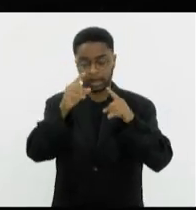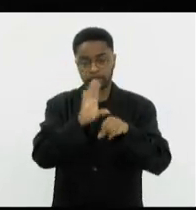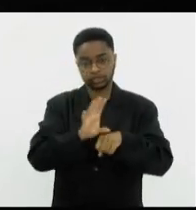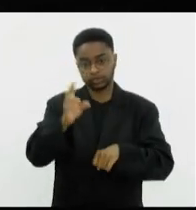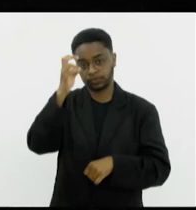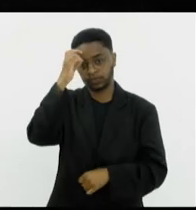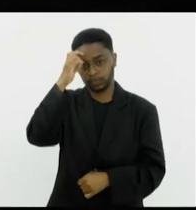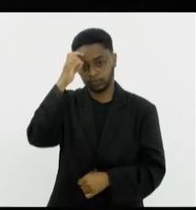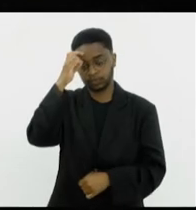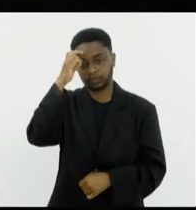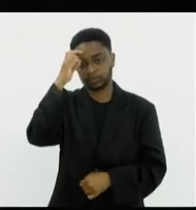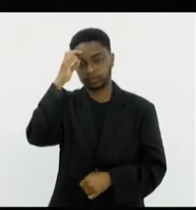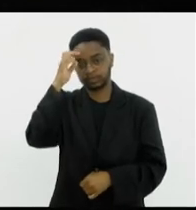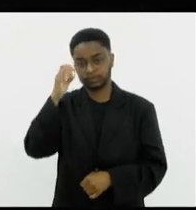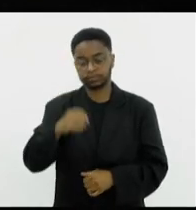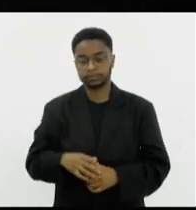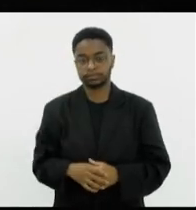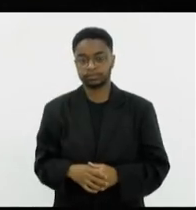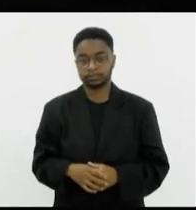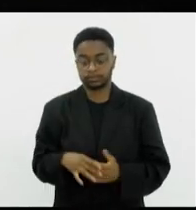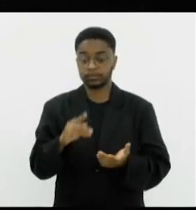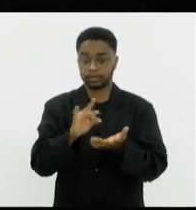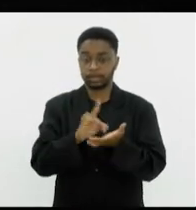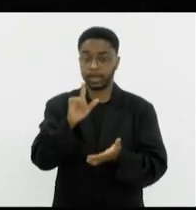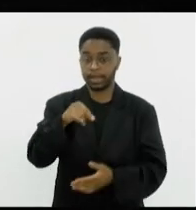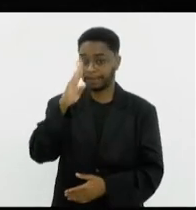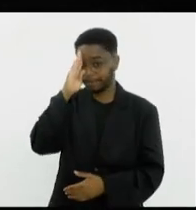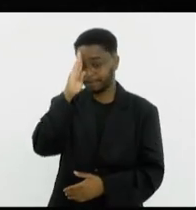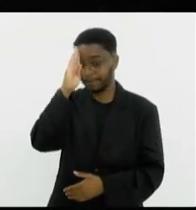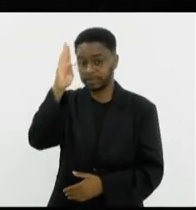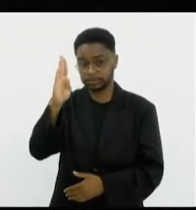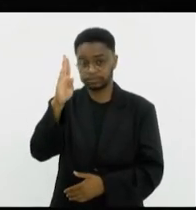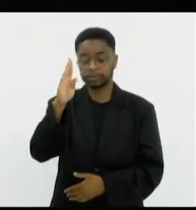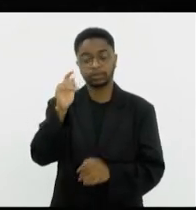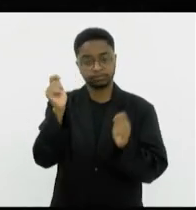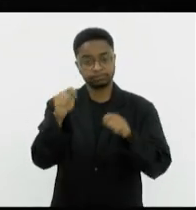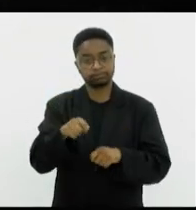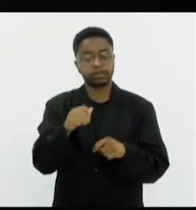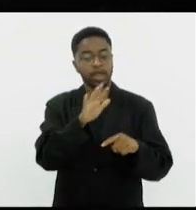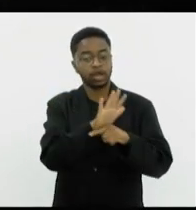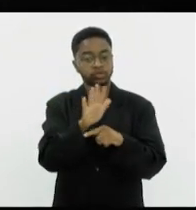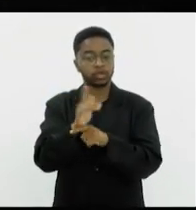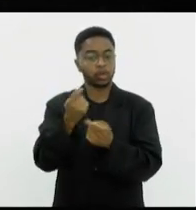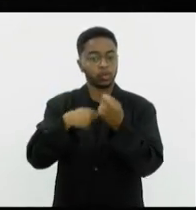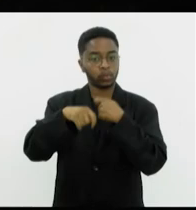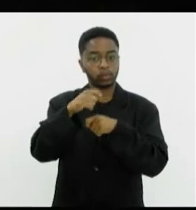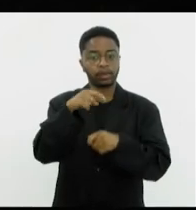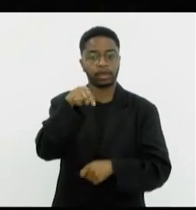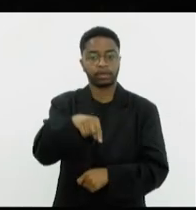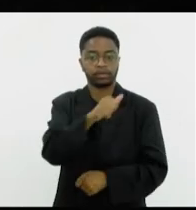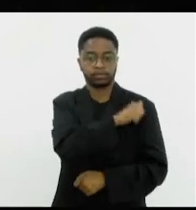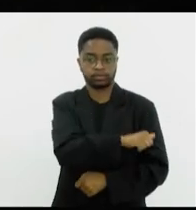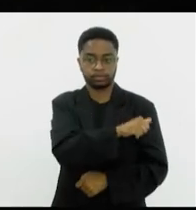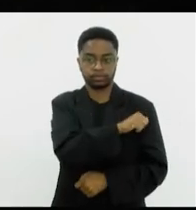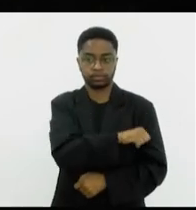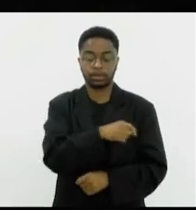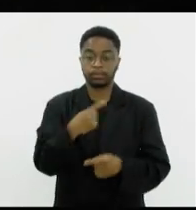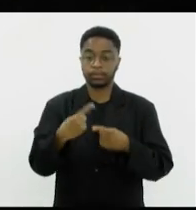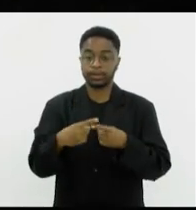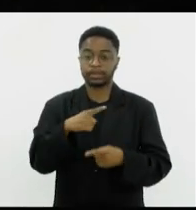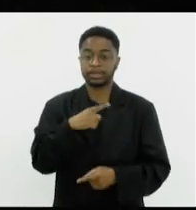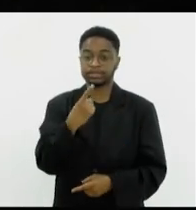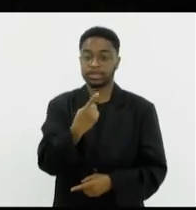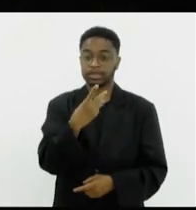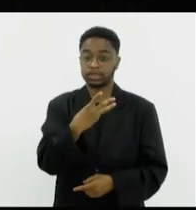e da cultura, ela é fundamental para soerguer a economia do Estado do Rio de Janeiro. Dos